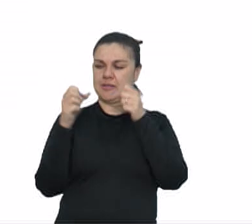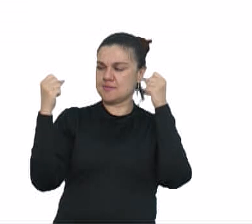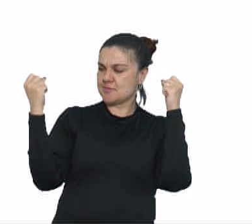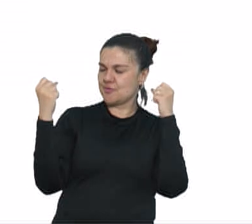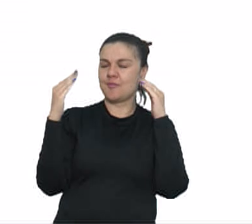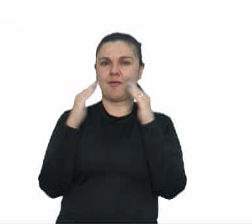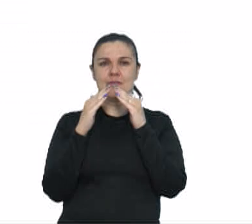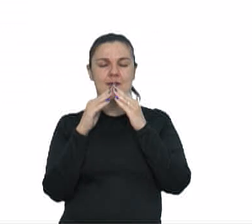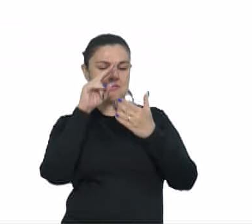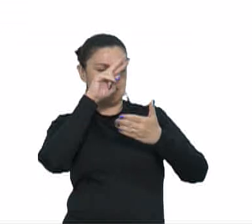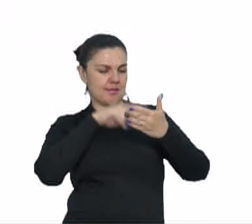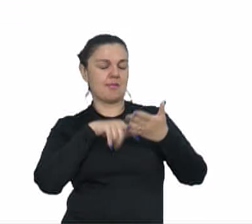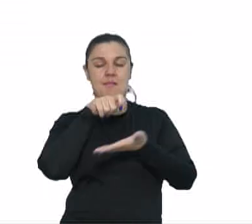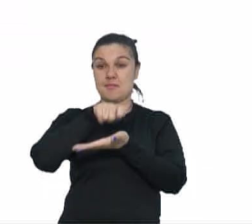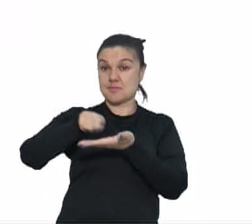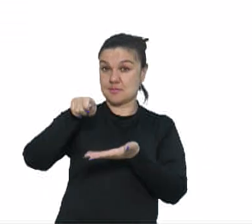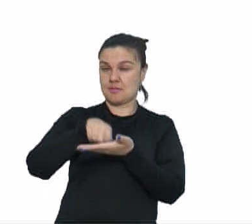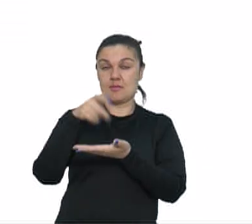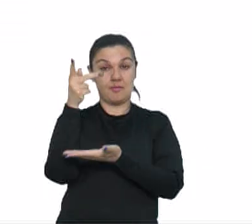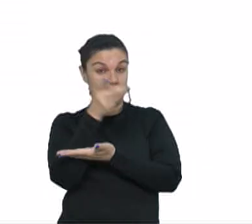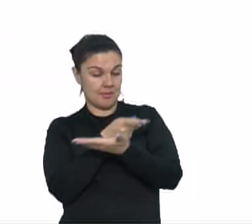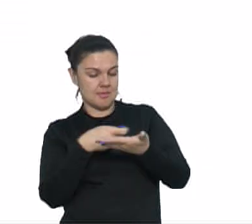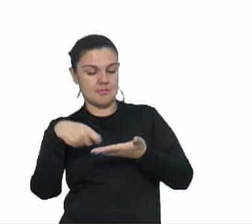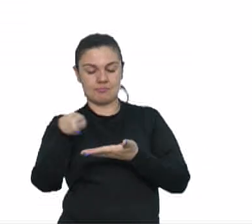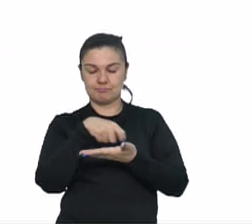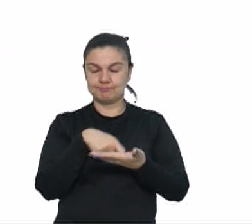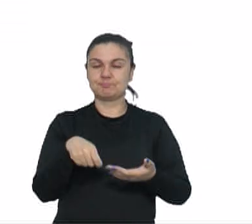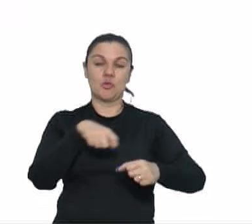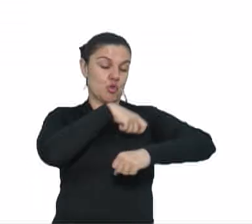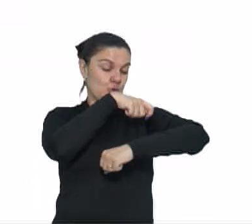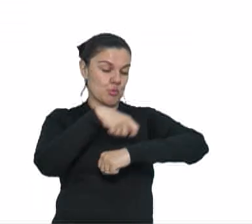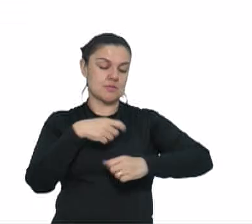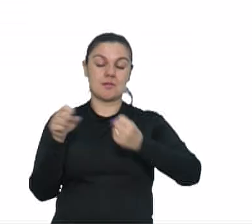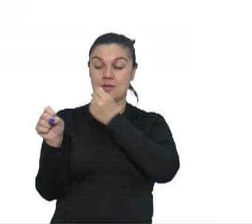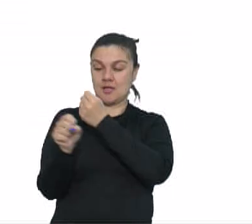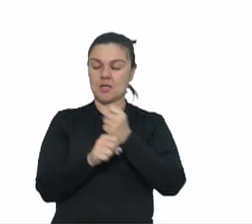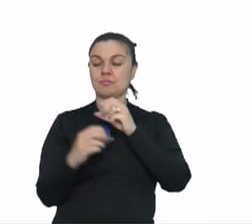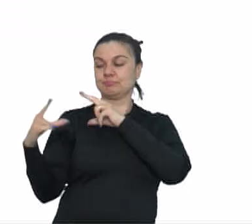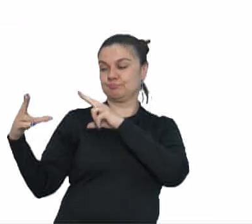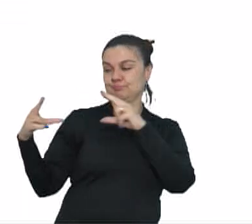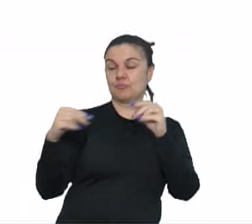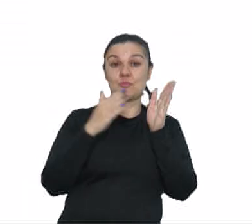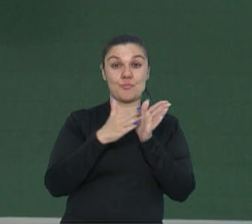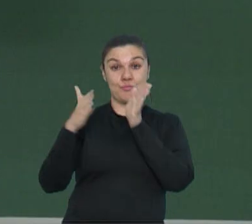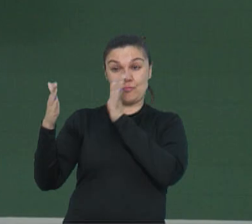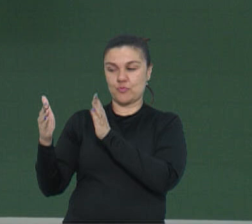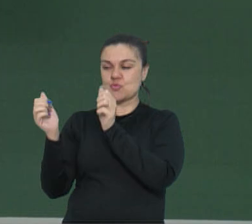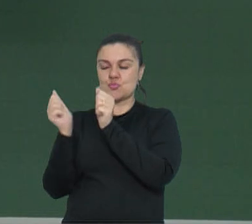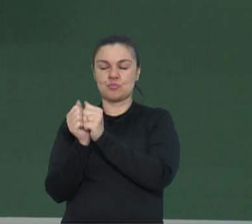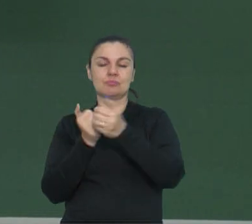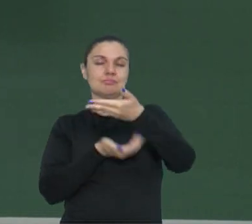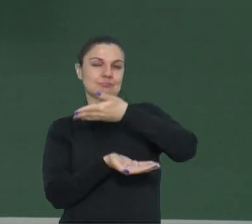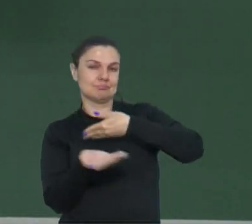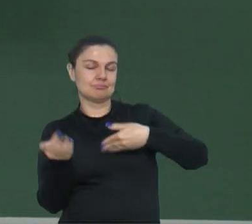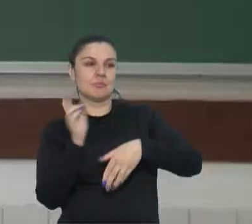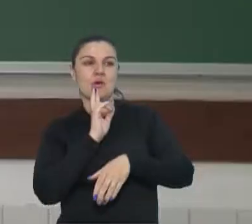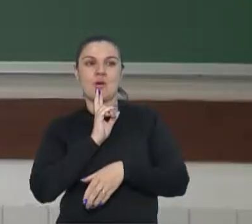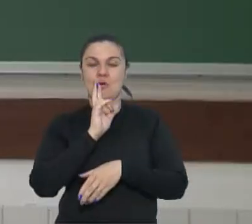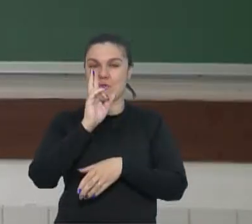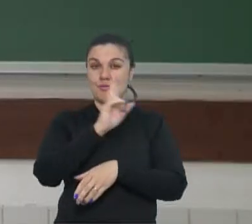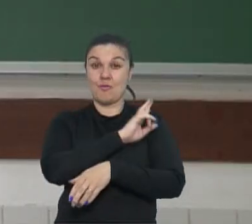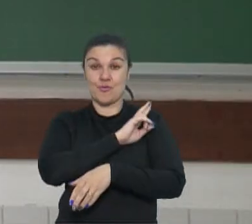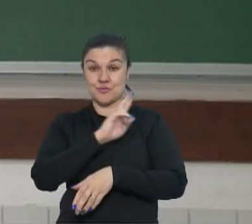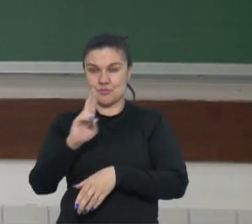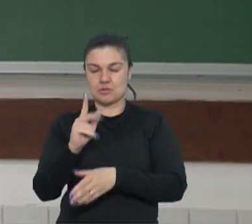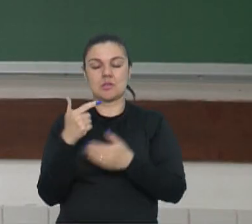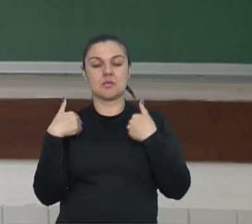casa, leia, escreva, desenhe, cozinhe, limpe, converse com quem está ao seu lado, mantenha uma rotina. Assim o seu período